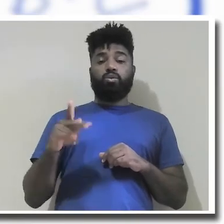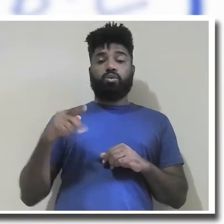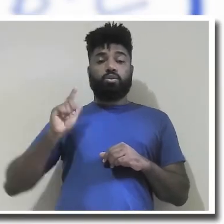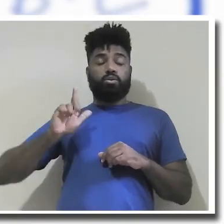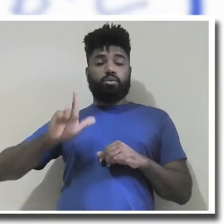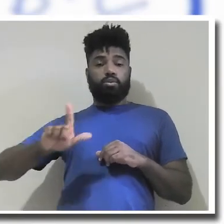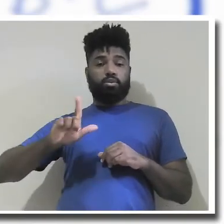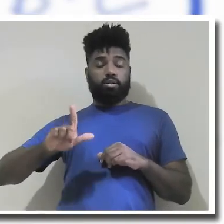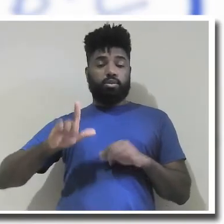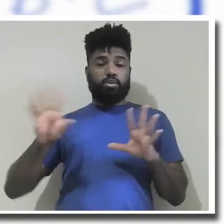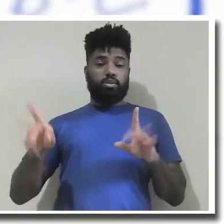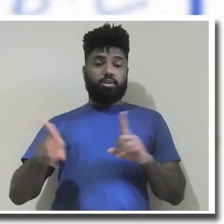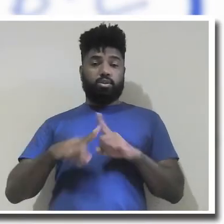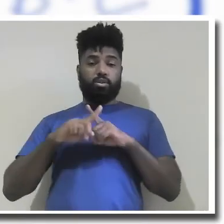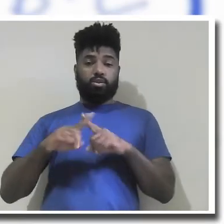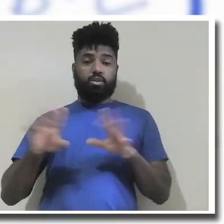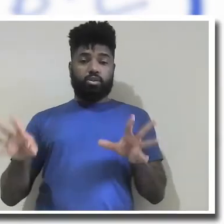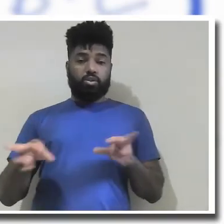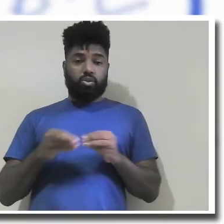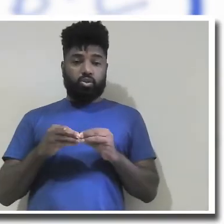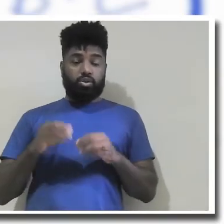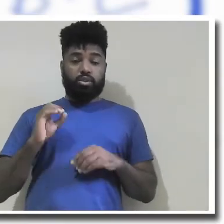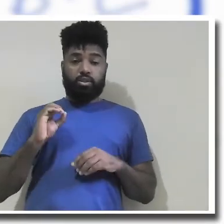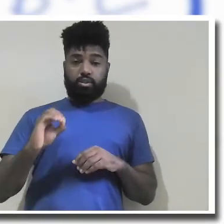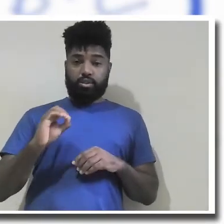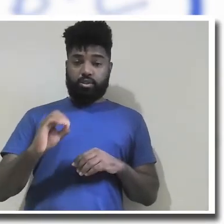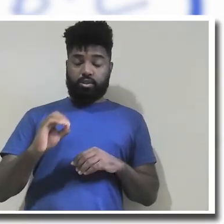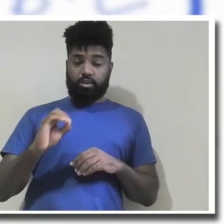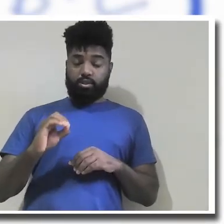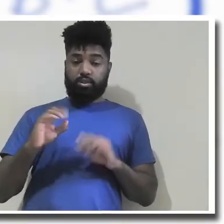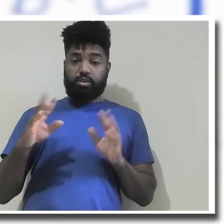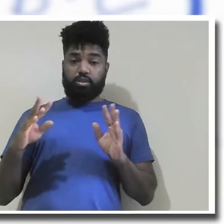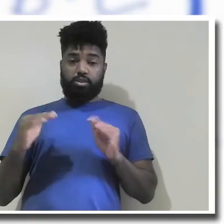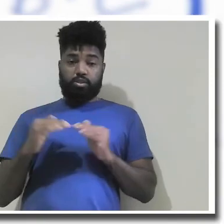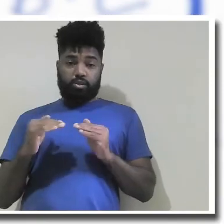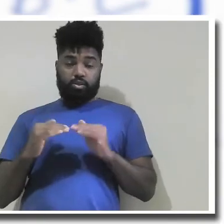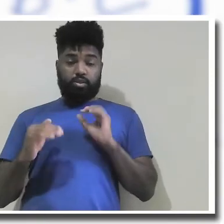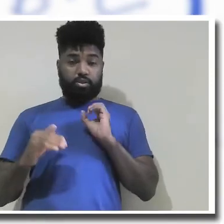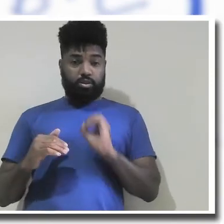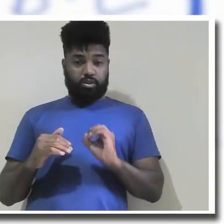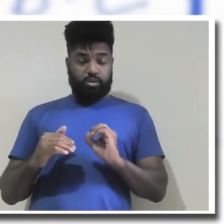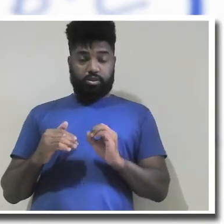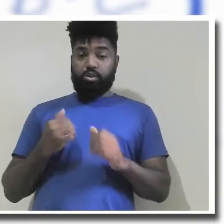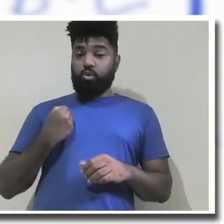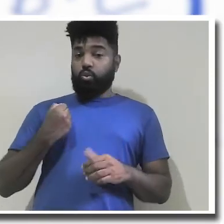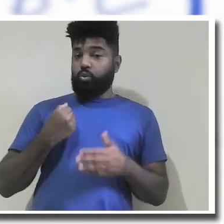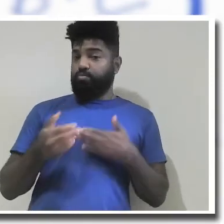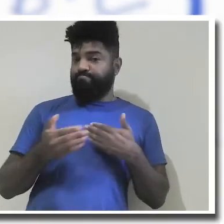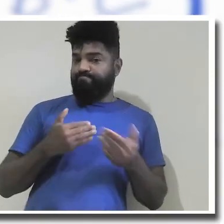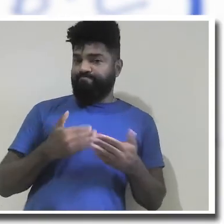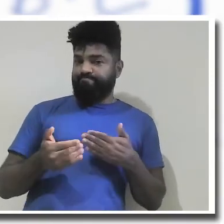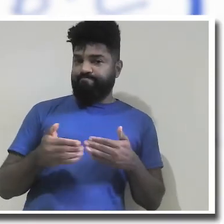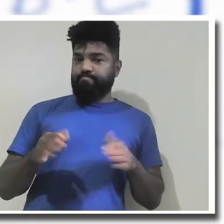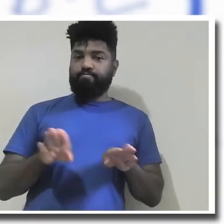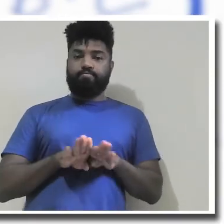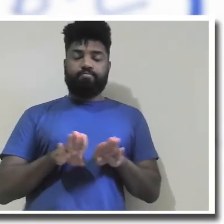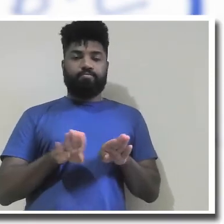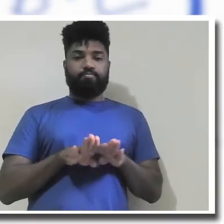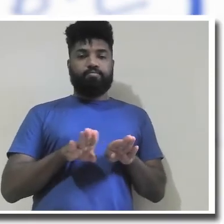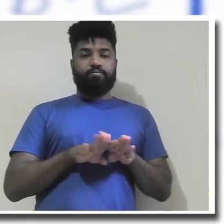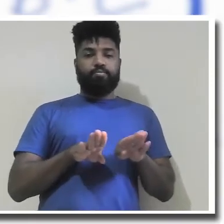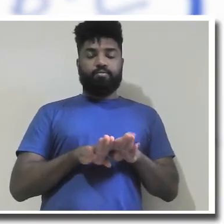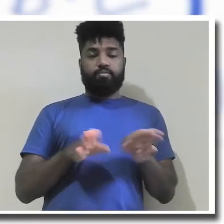que multiplicado a 0 é igual a 0? Qualquer valor. Então, qualquer